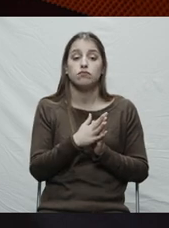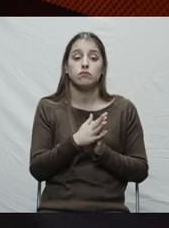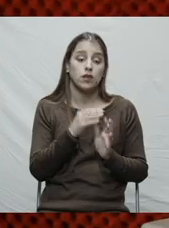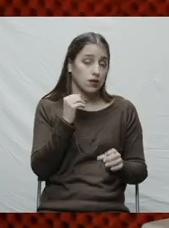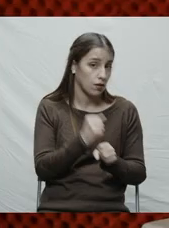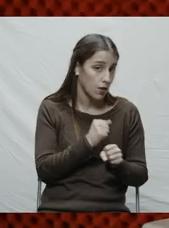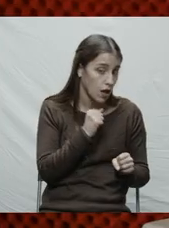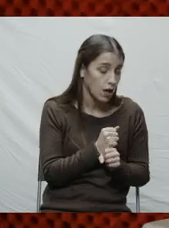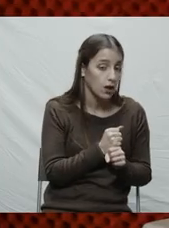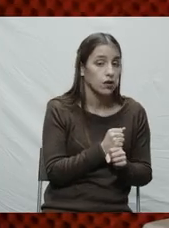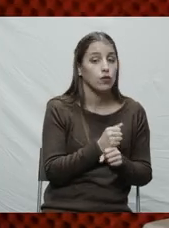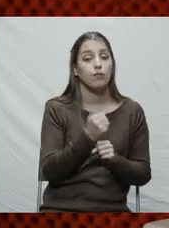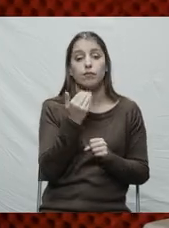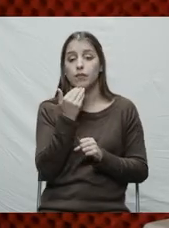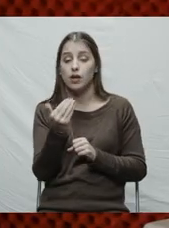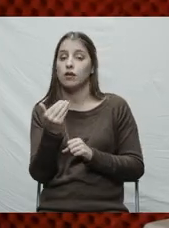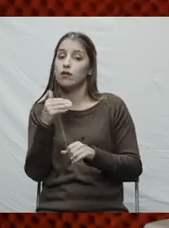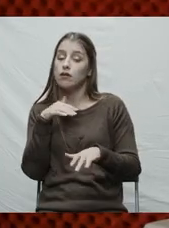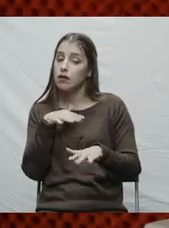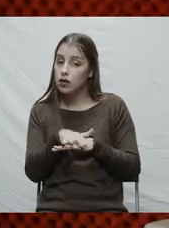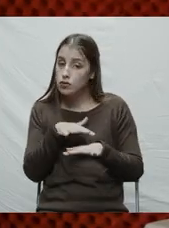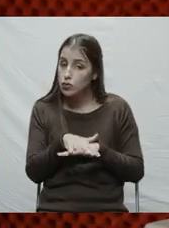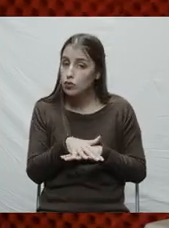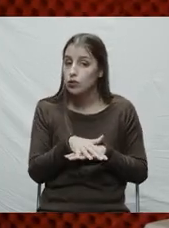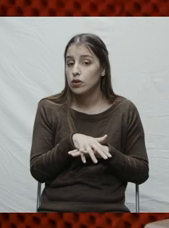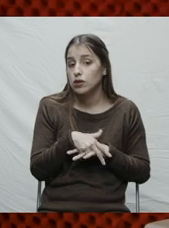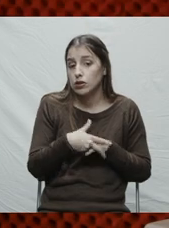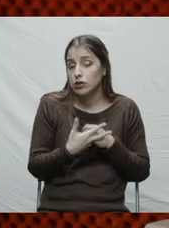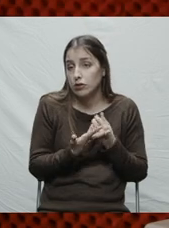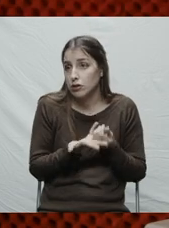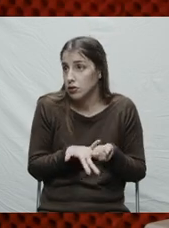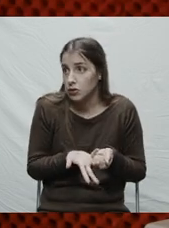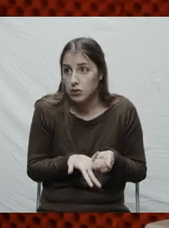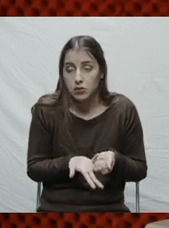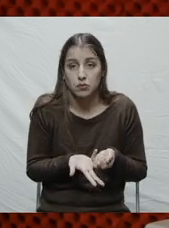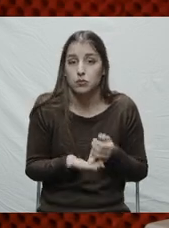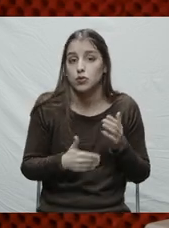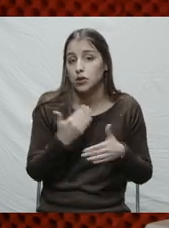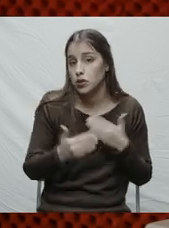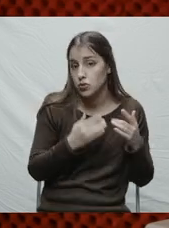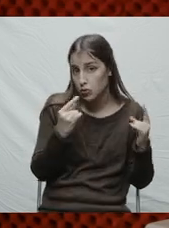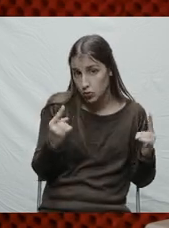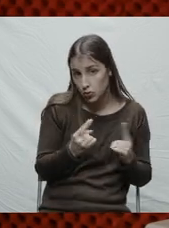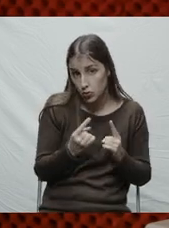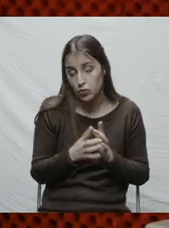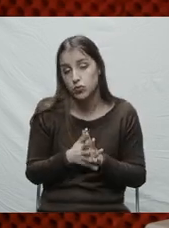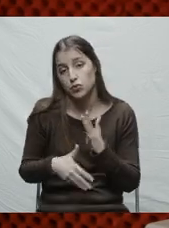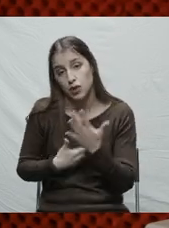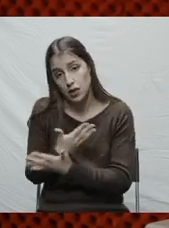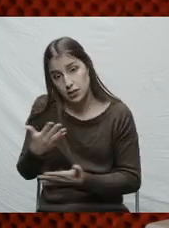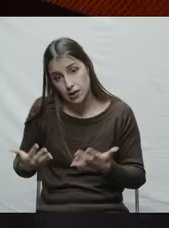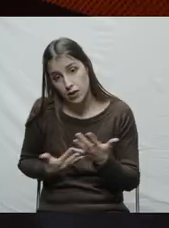de trabalho, tipologias e texturas visuais, estéticos, sim, processos curtos. Uma relação sistemática